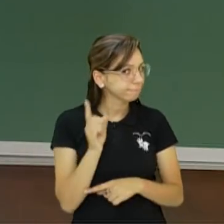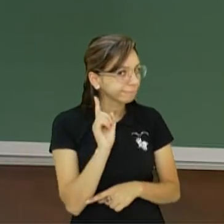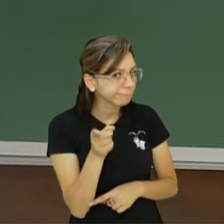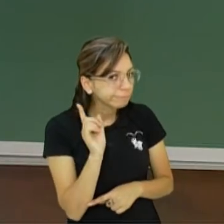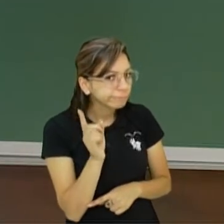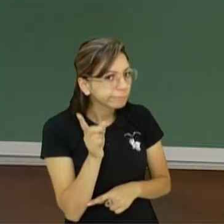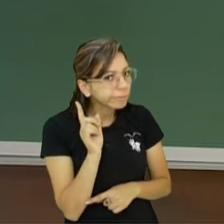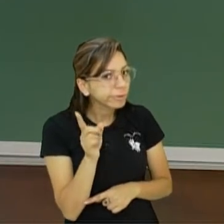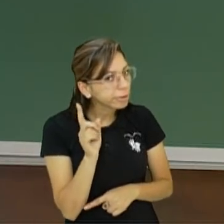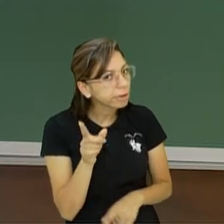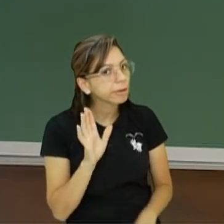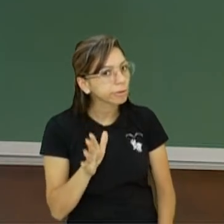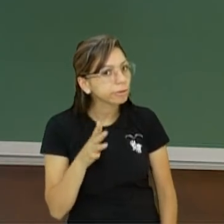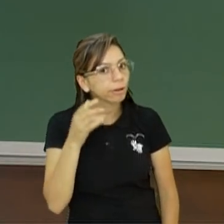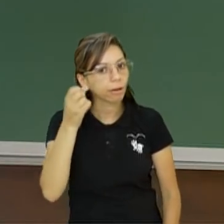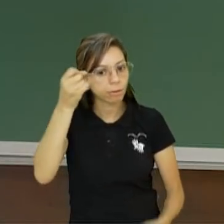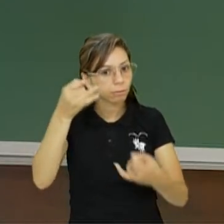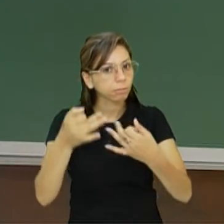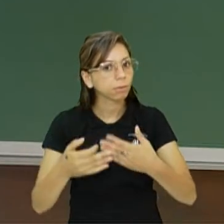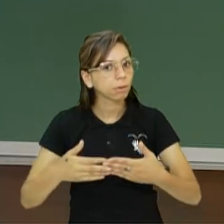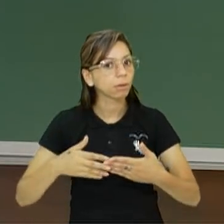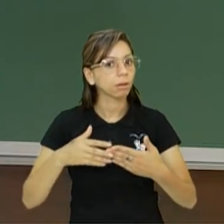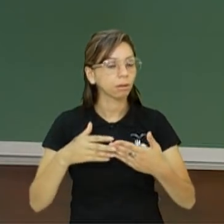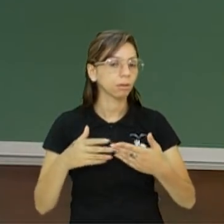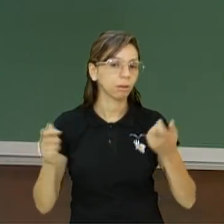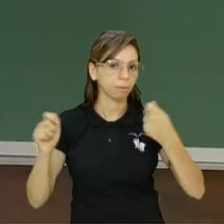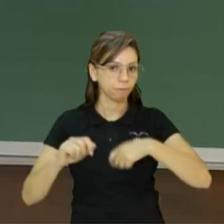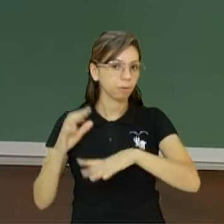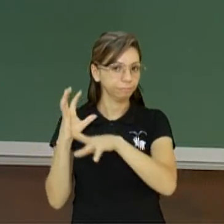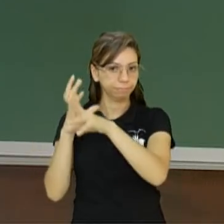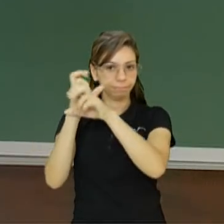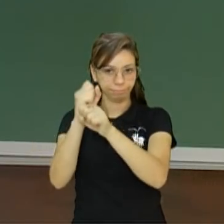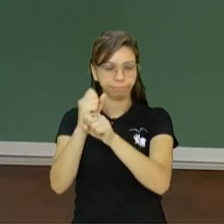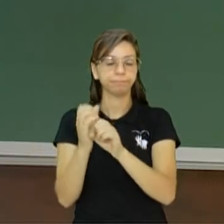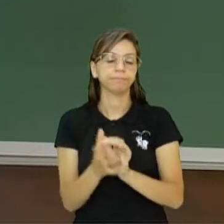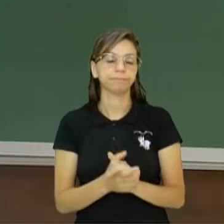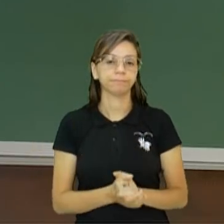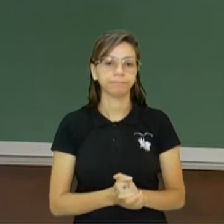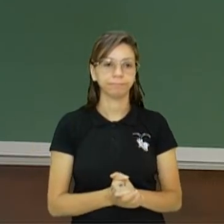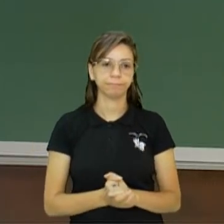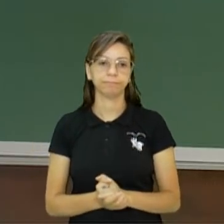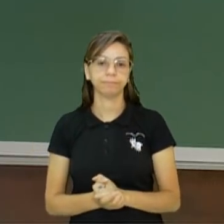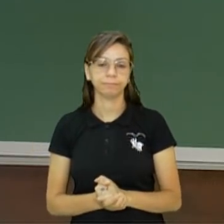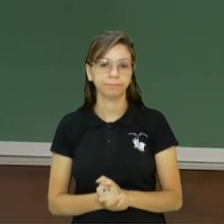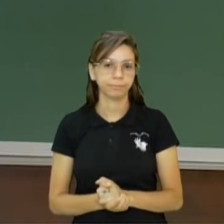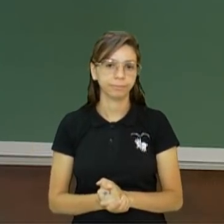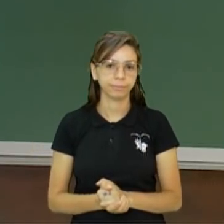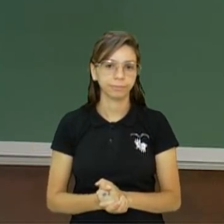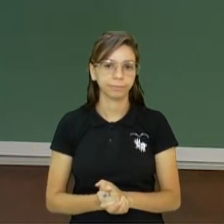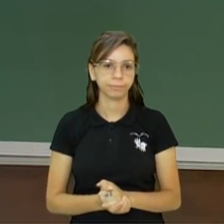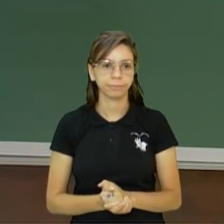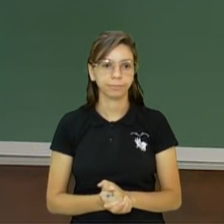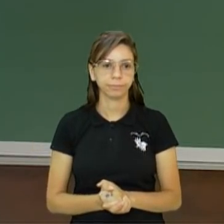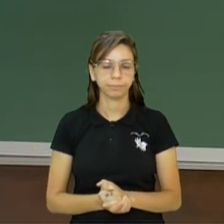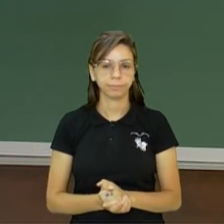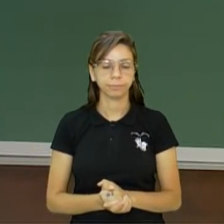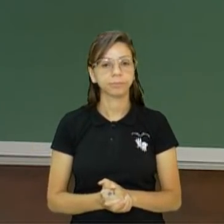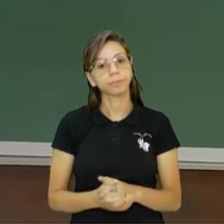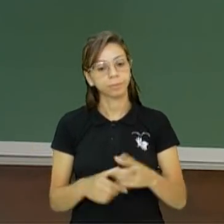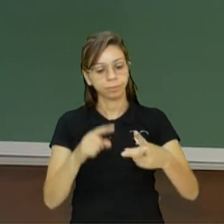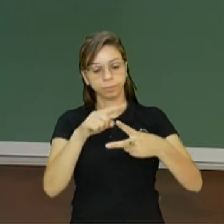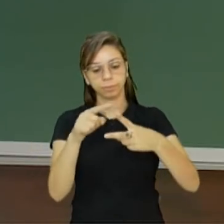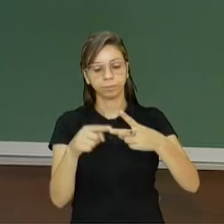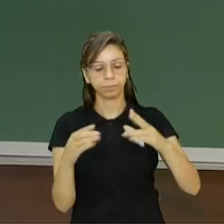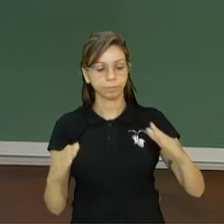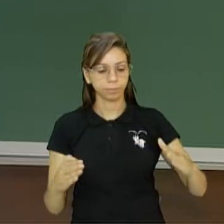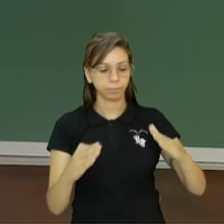hein? A gente falou várias vezes sobre isso. Vamos relembrar então aqui, ó. Nós construímos duas pirâmides,